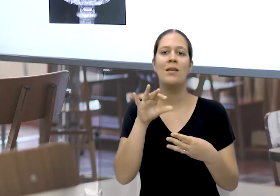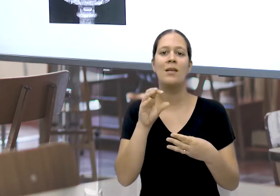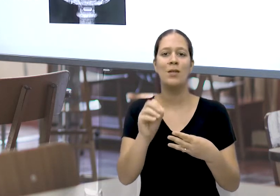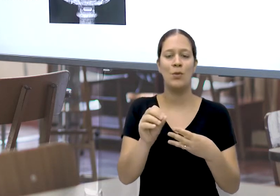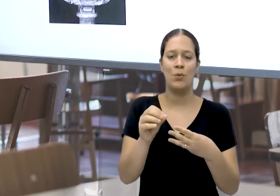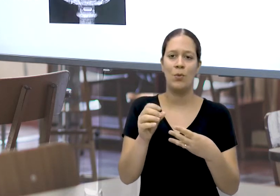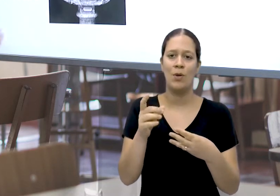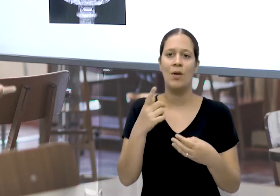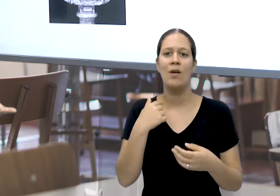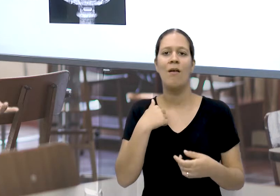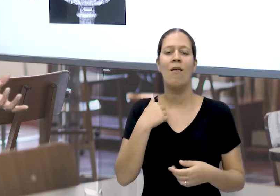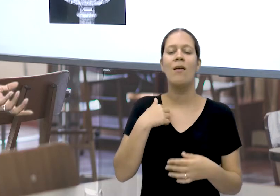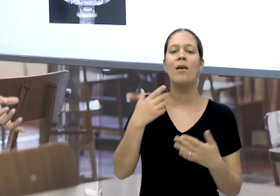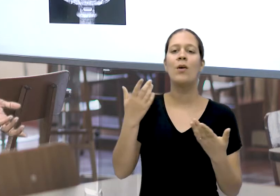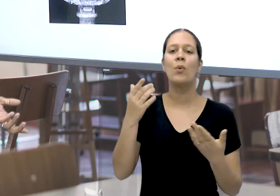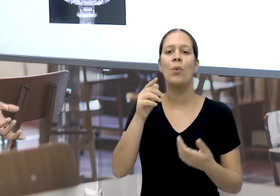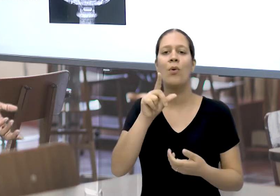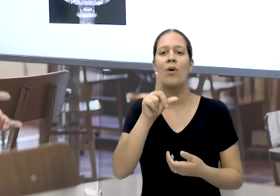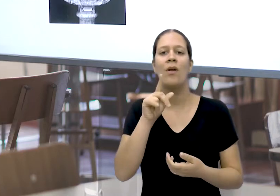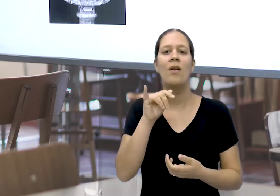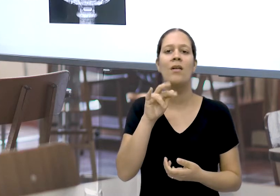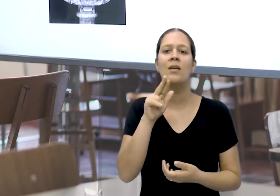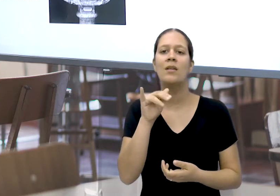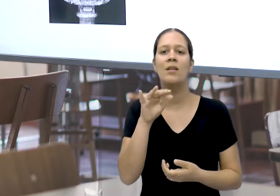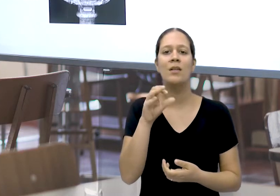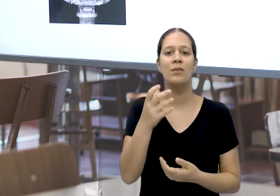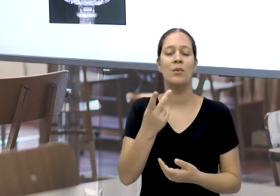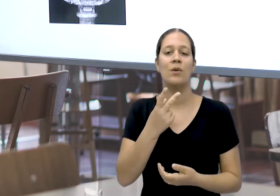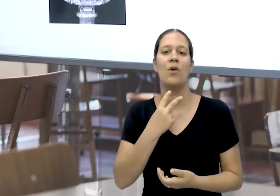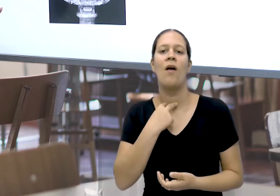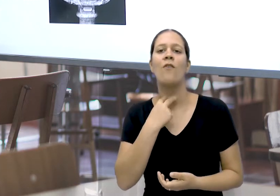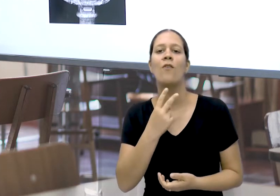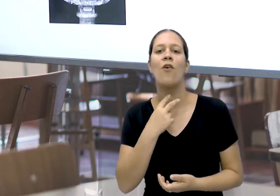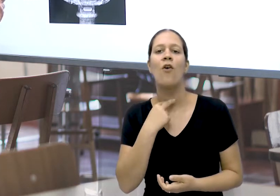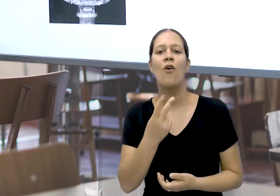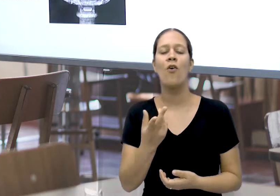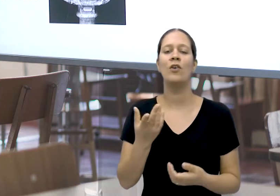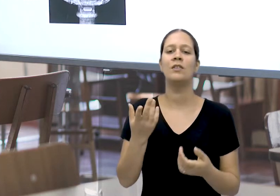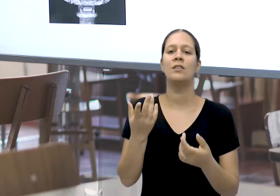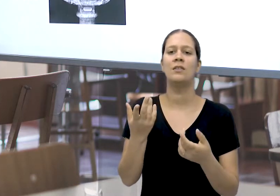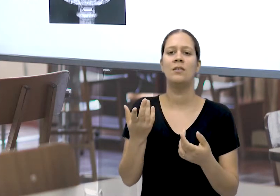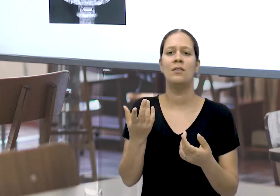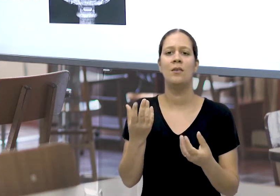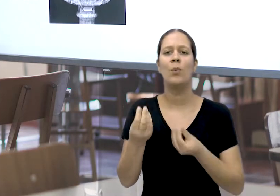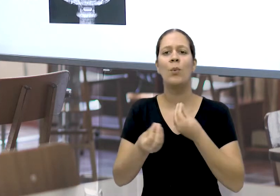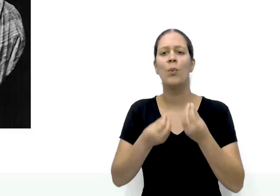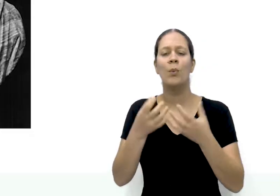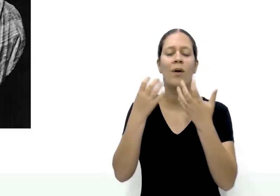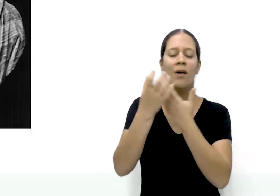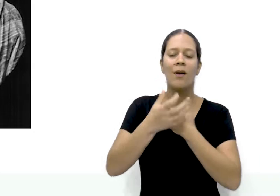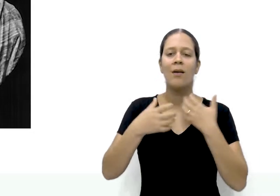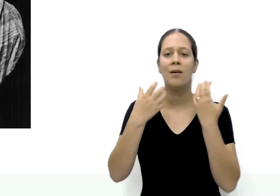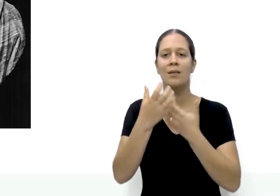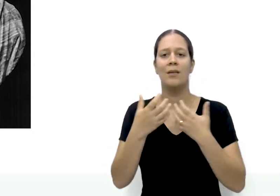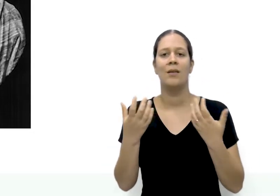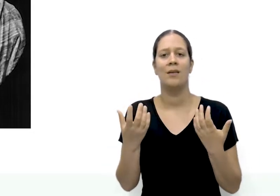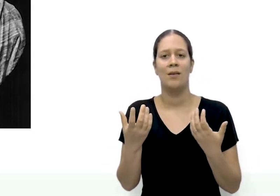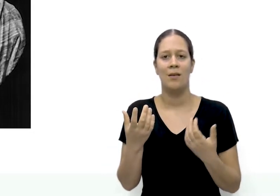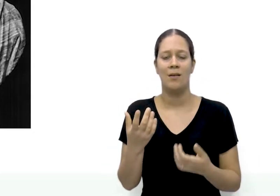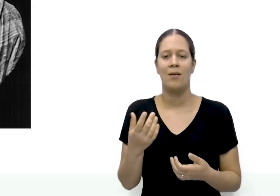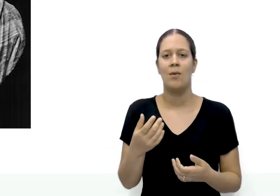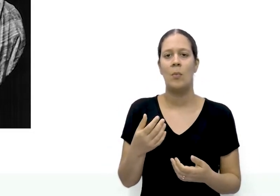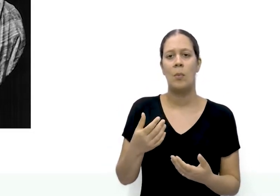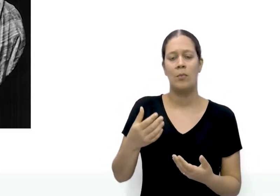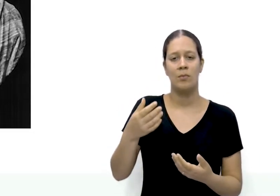a entidade que transmite a mensagem daquela música é o eu lírico. Então, o gênero literário lírico, ele é escrito em